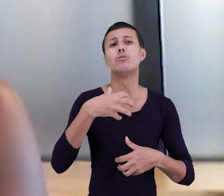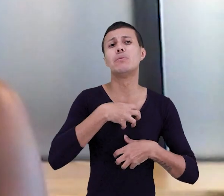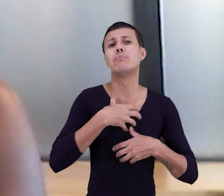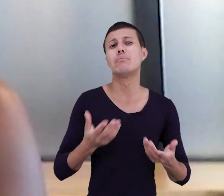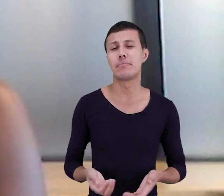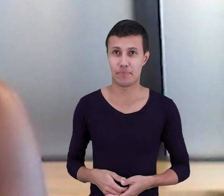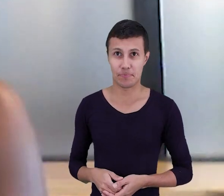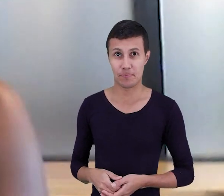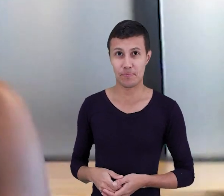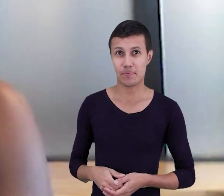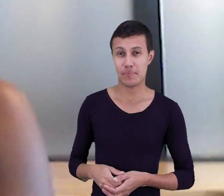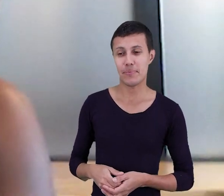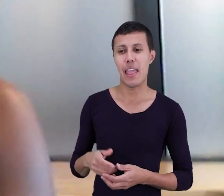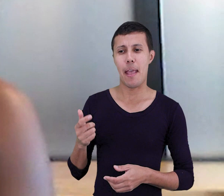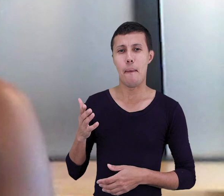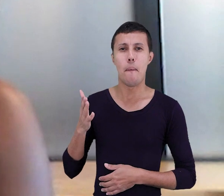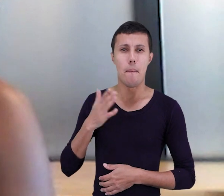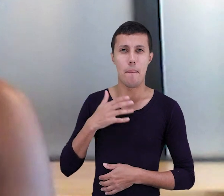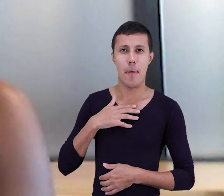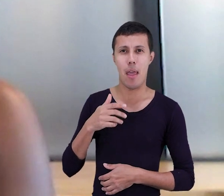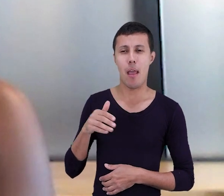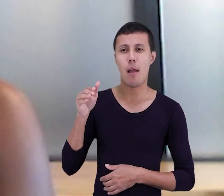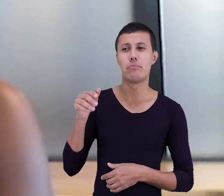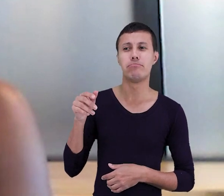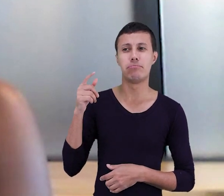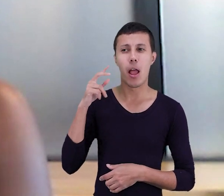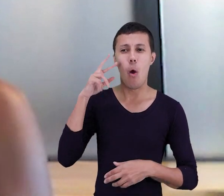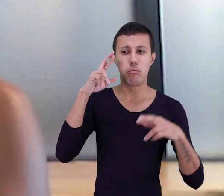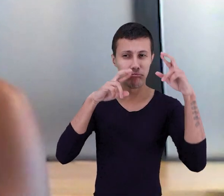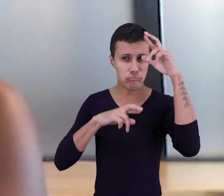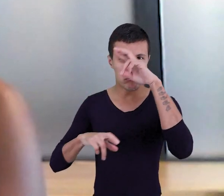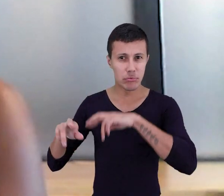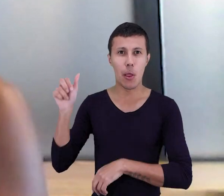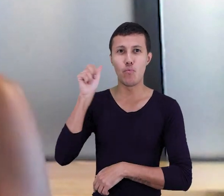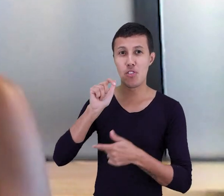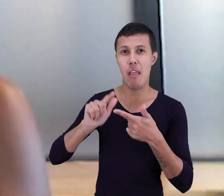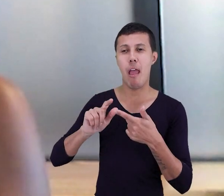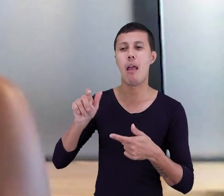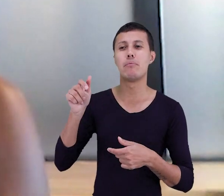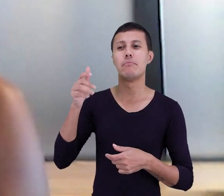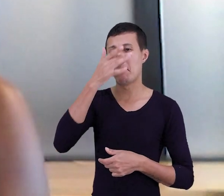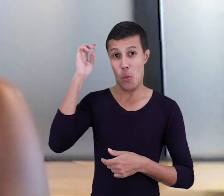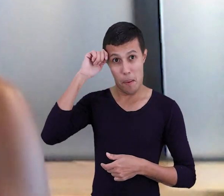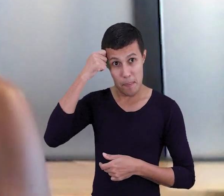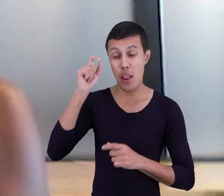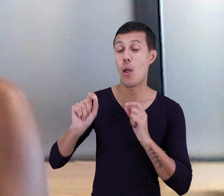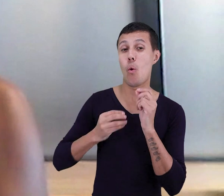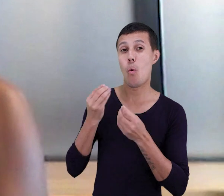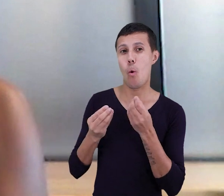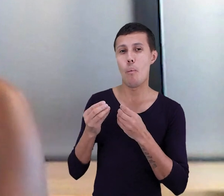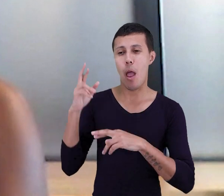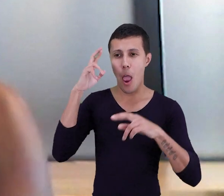isso? Eu acho que o olhar, né, de uma mulher, né, o olhar de uma pessoa preta, ele é um olhar